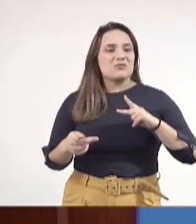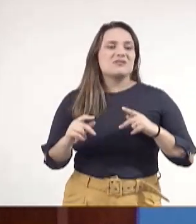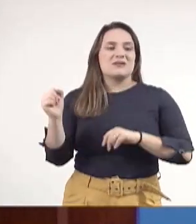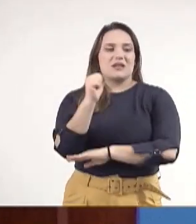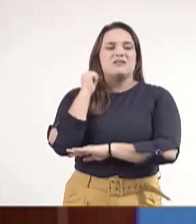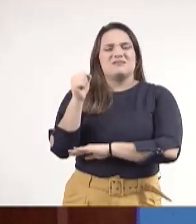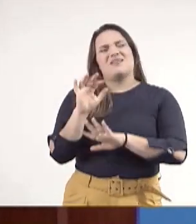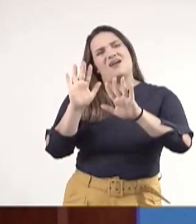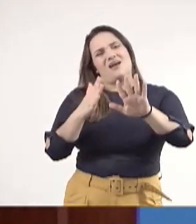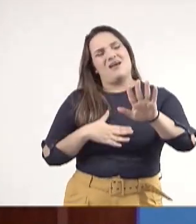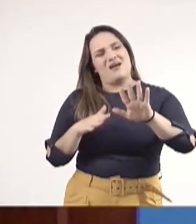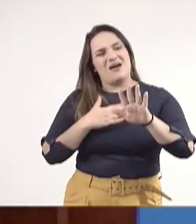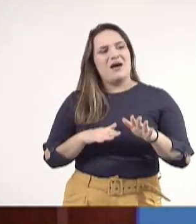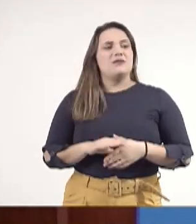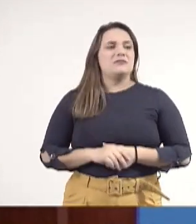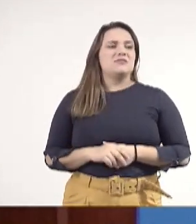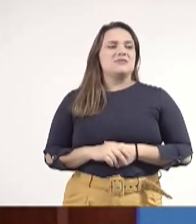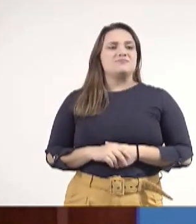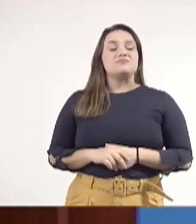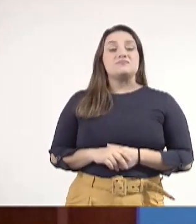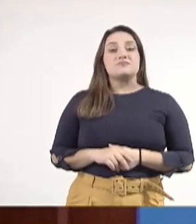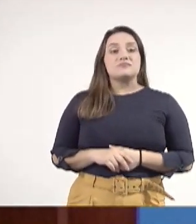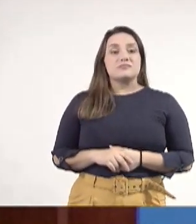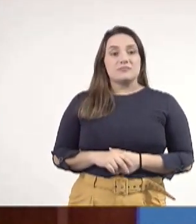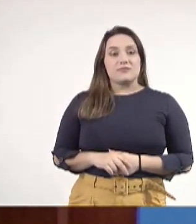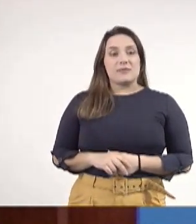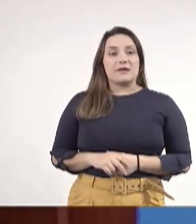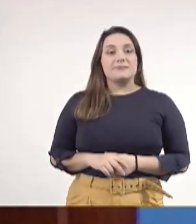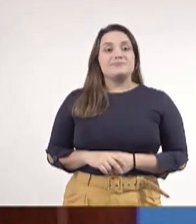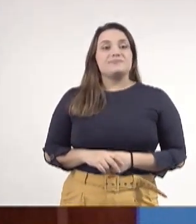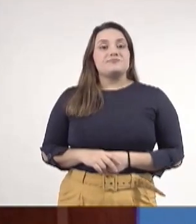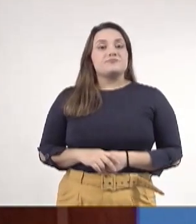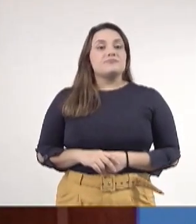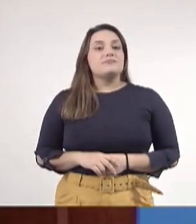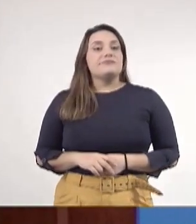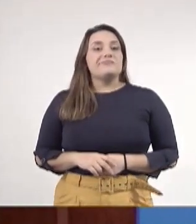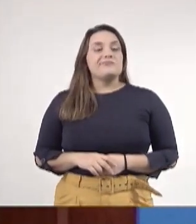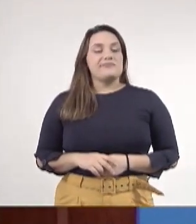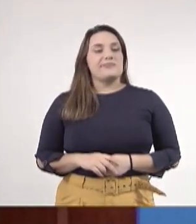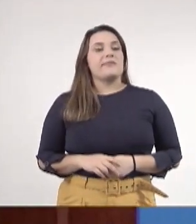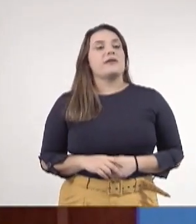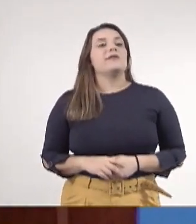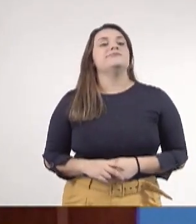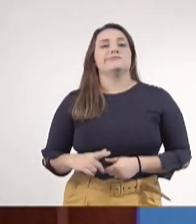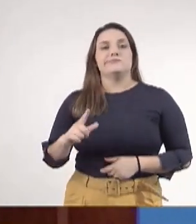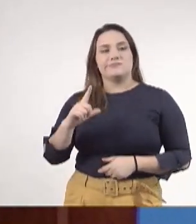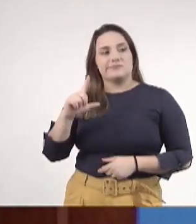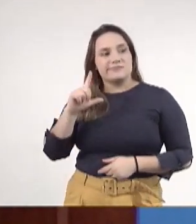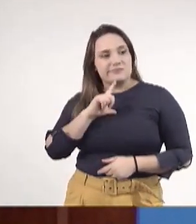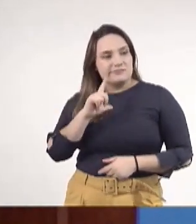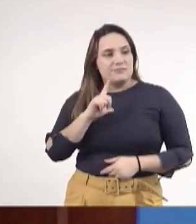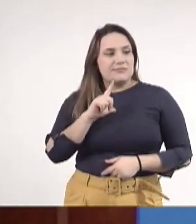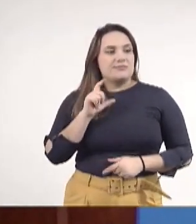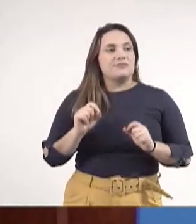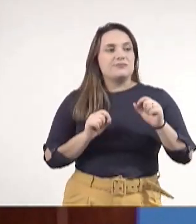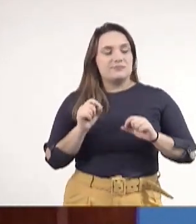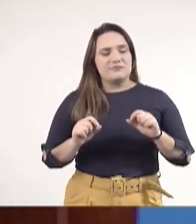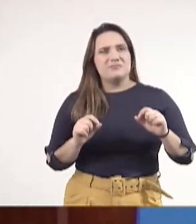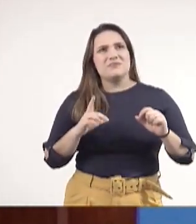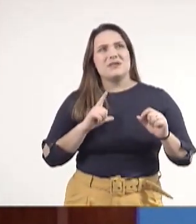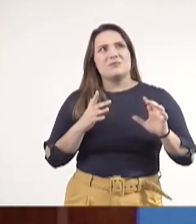de dragagem ao longo do leito do Rio Paraguai, mas intervenções em